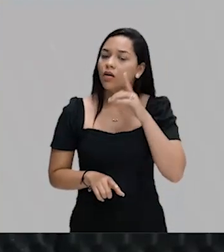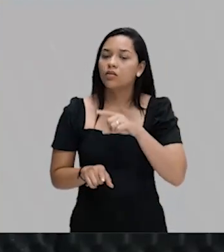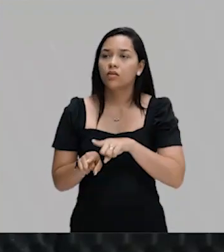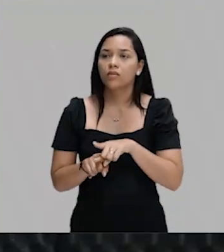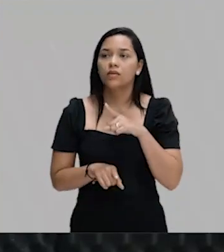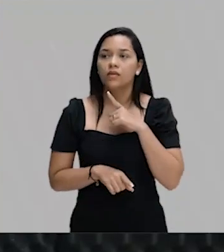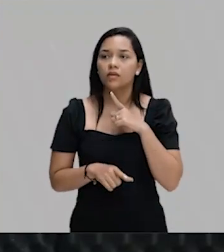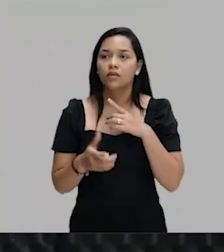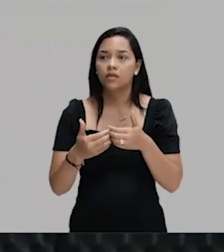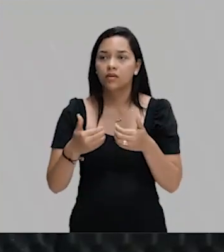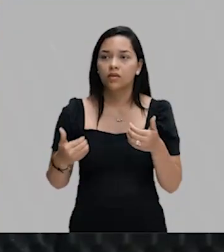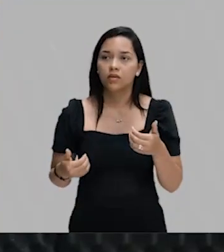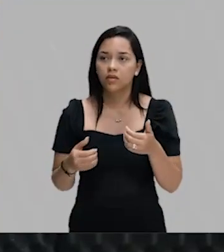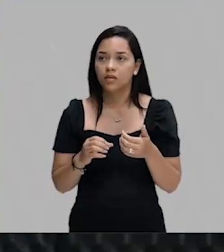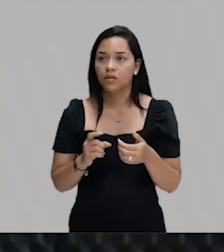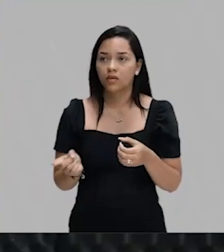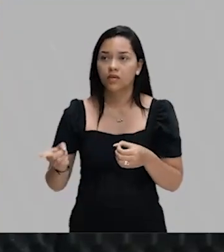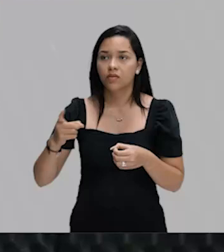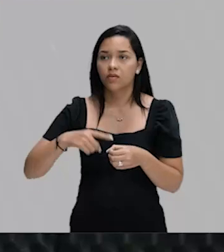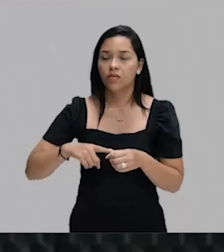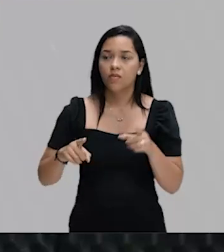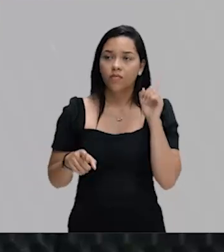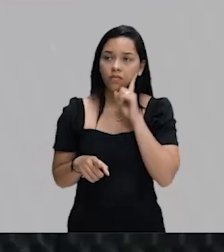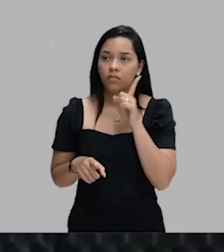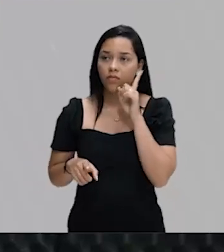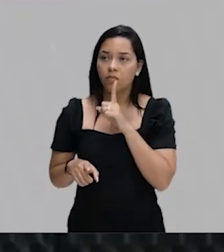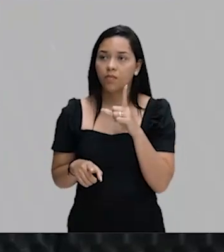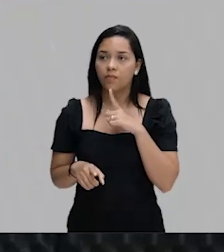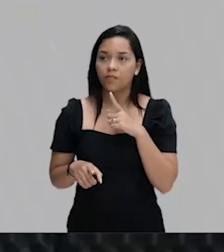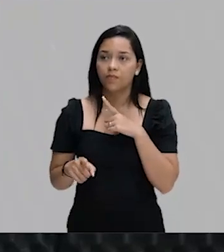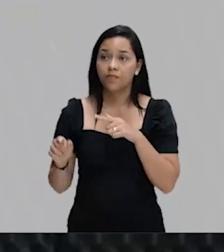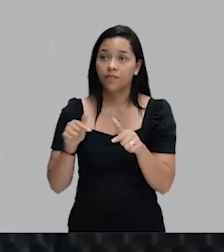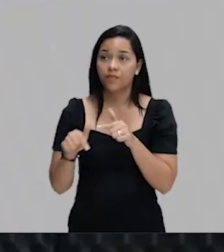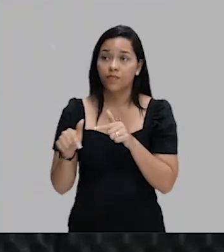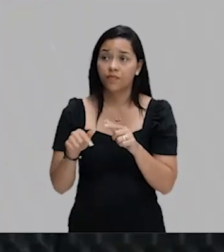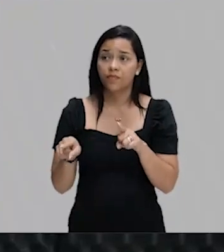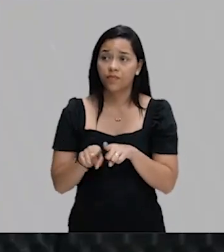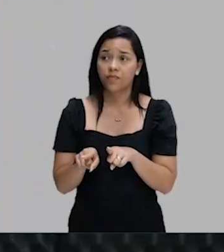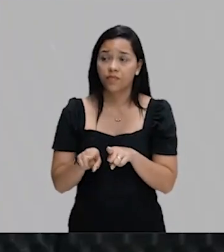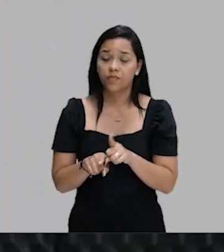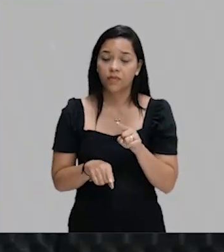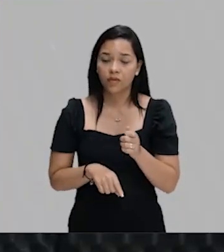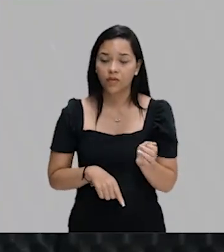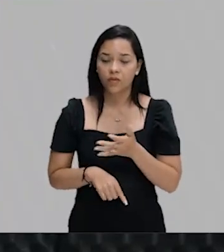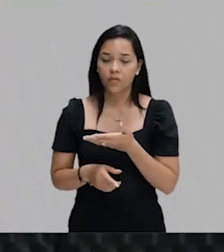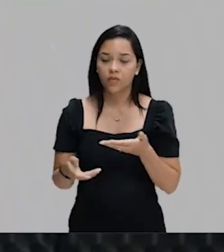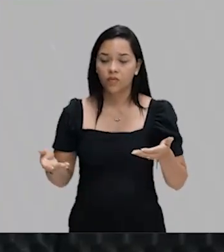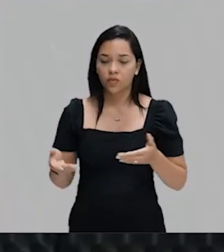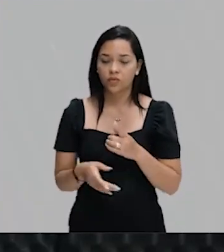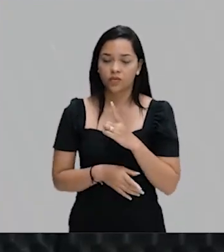justamente tirar essas empresas do México e mandar de volta para os Estados Unidos para geração de emprego. E aí o dado mais atual, o Donald Trump, ele buscou